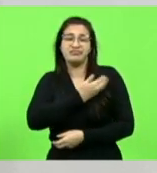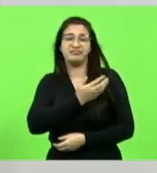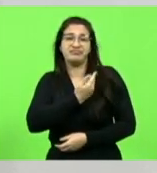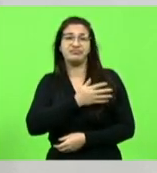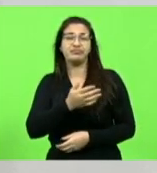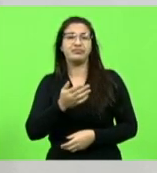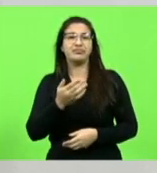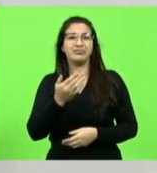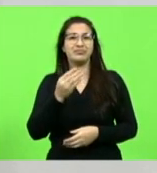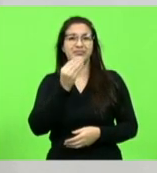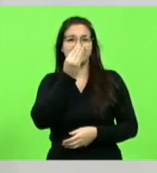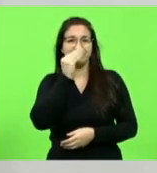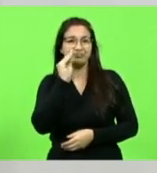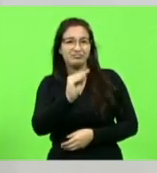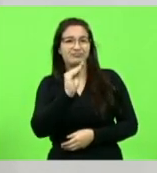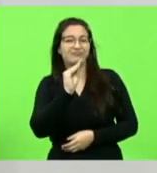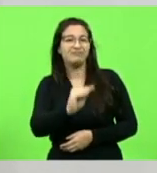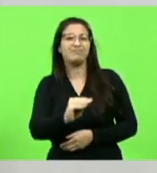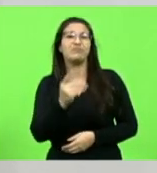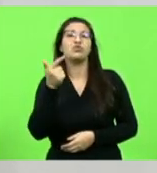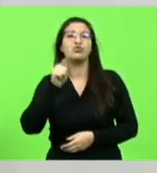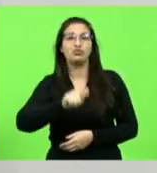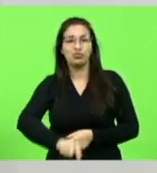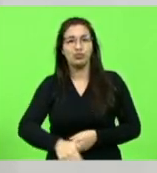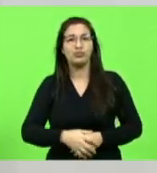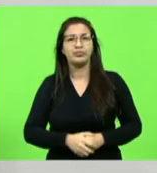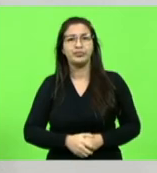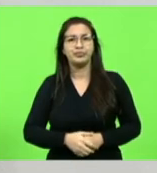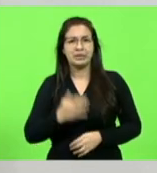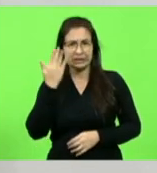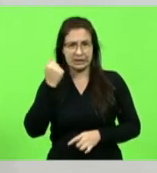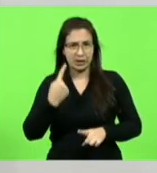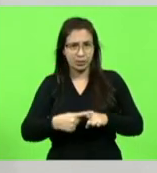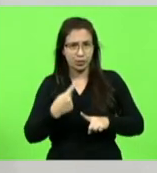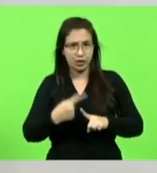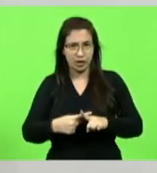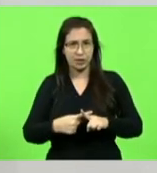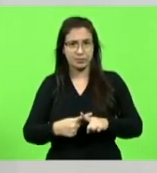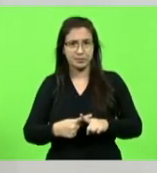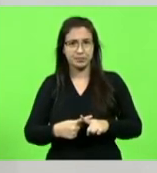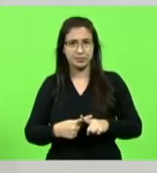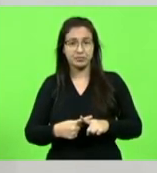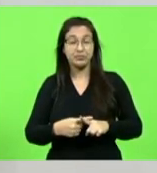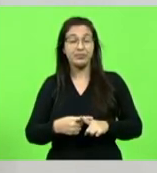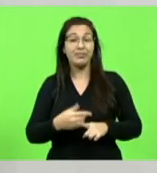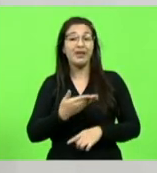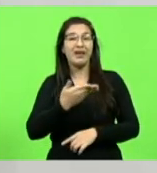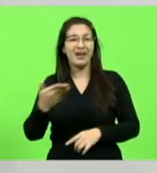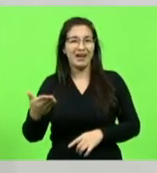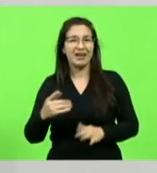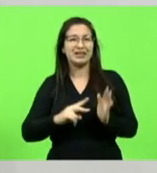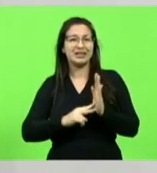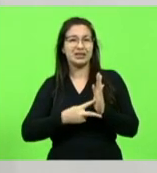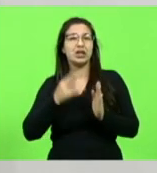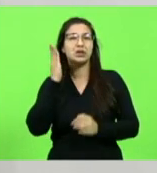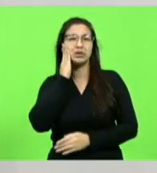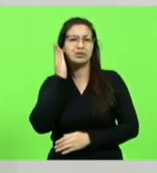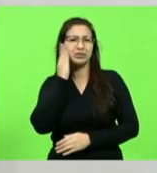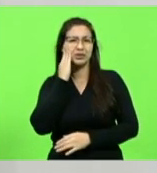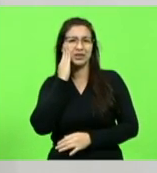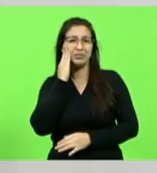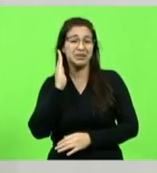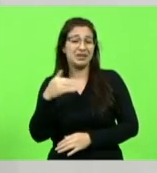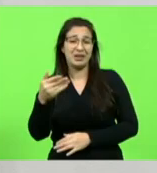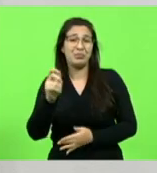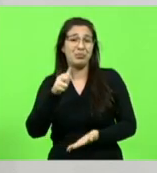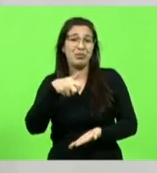desrespeitou mais uma vez. Sabe por quê? Sabem por quê, desembargadores? Porque eles sabem, no final, eles não vão ter que pagar nada